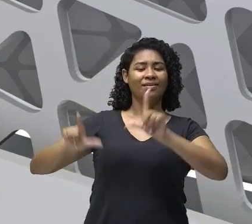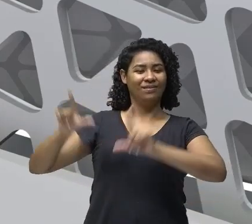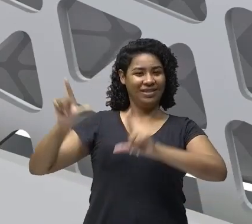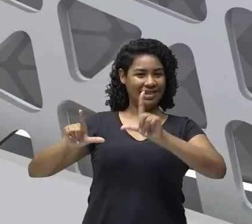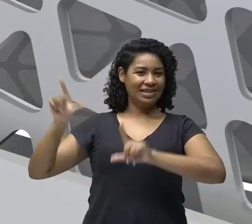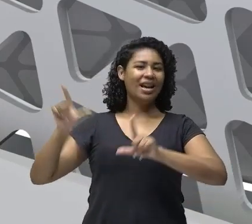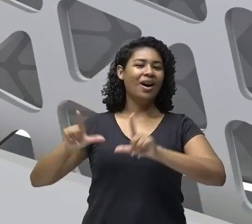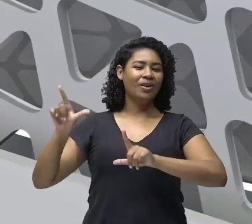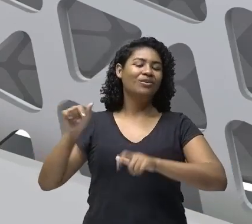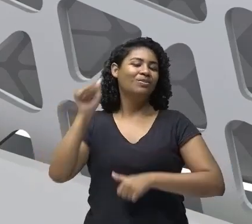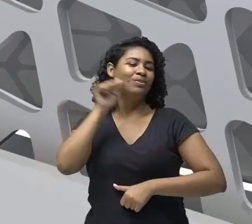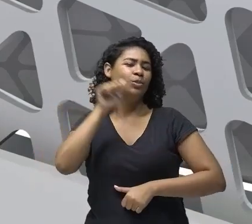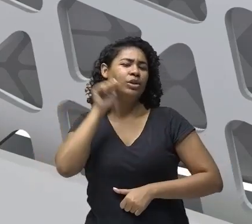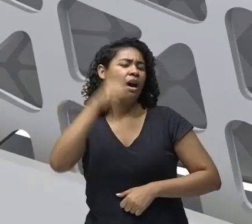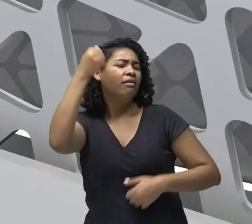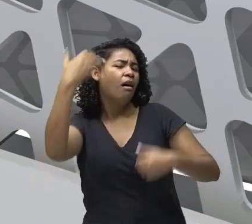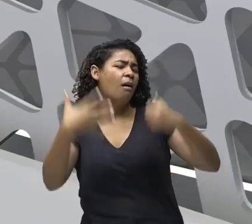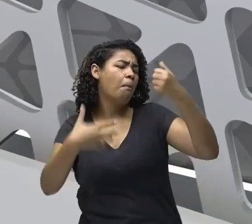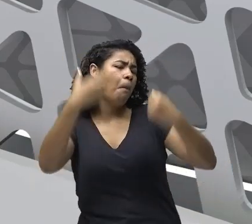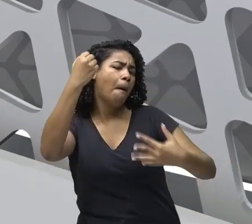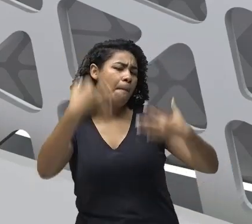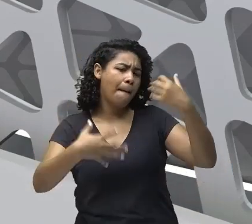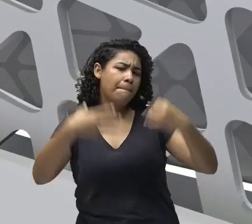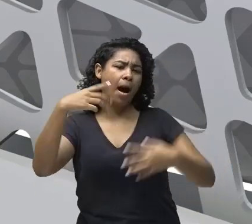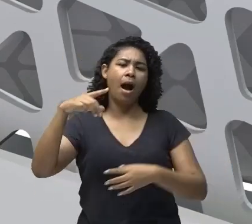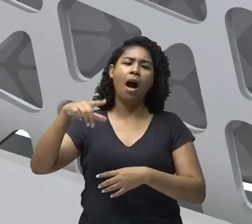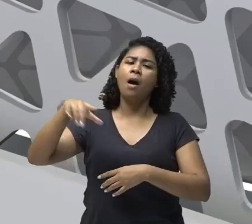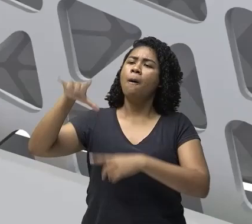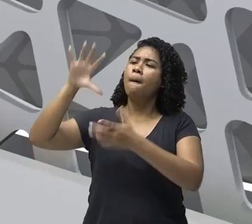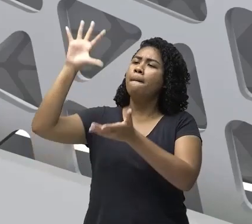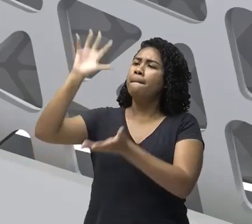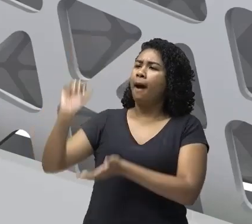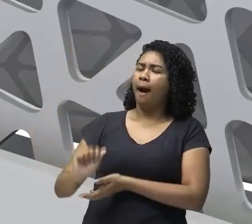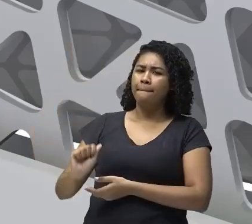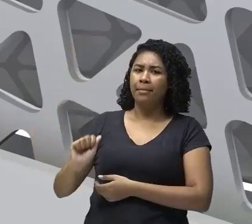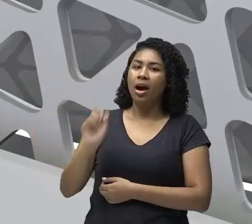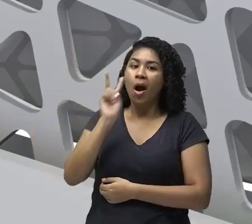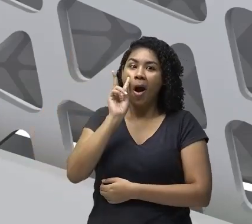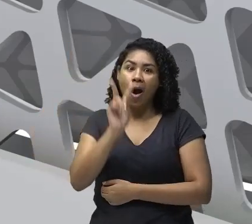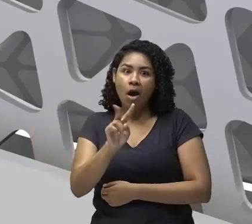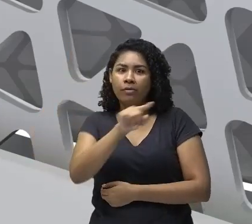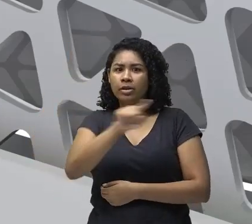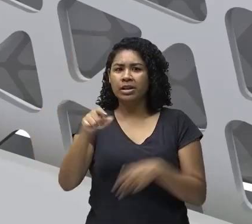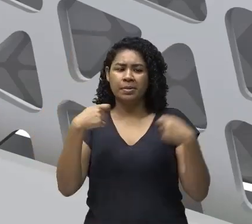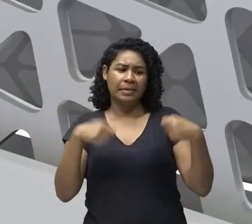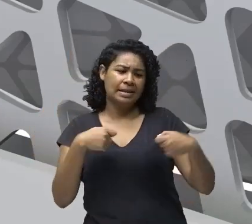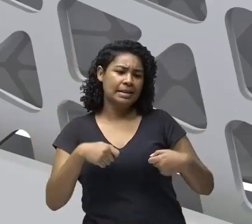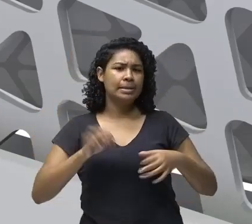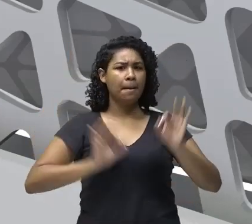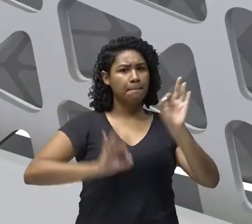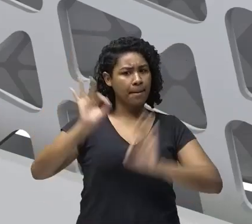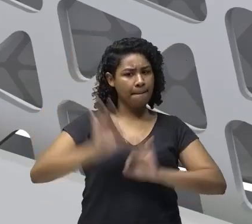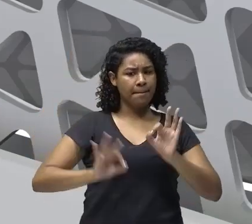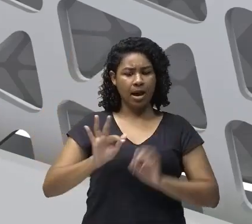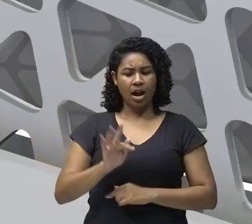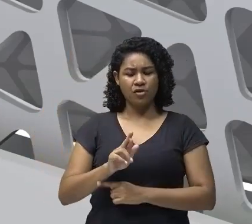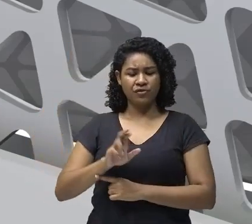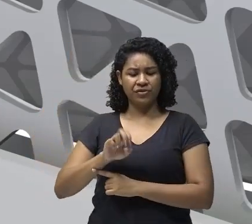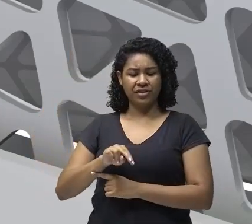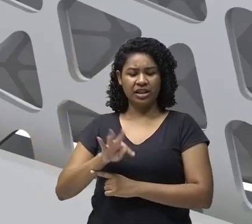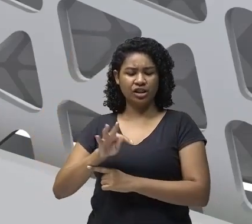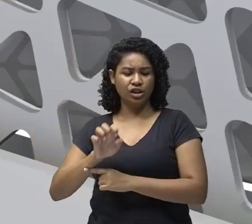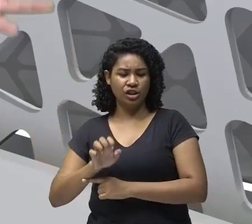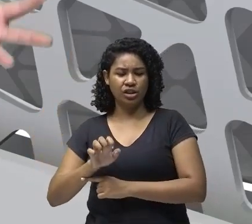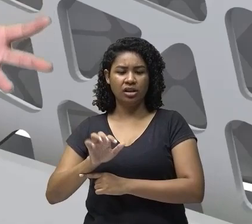momento, quando a moça está falando do clima, fala, se preparem para uma frente fria, uma frente quente